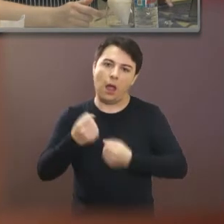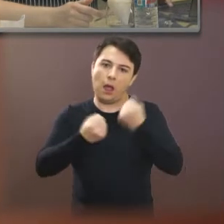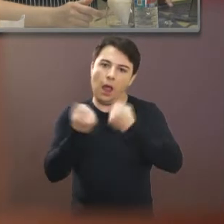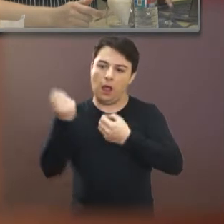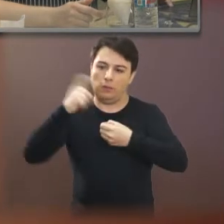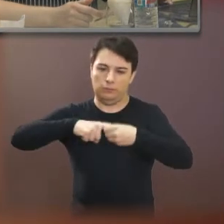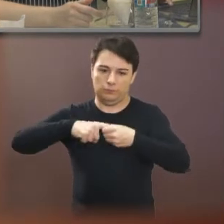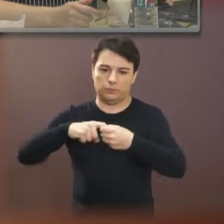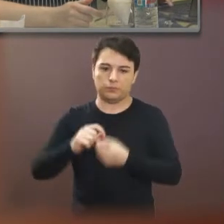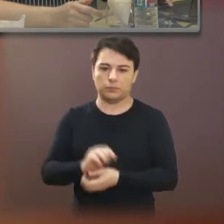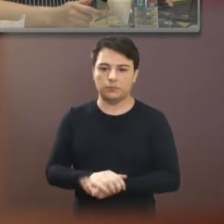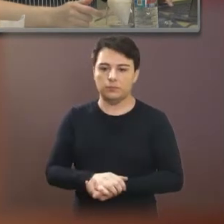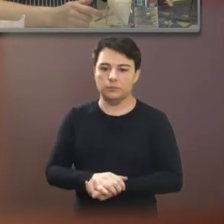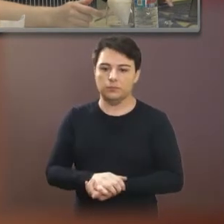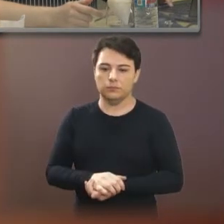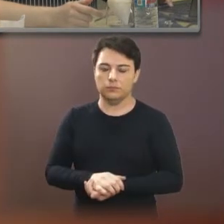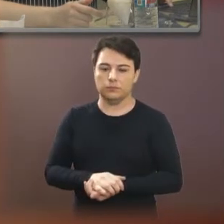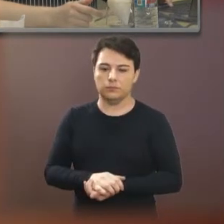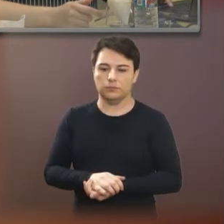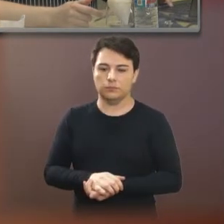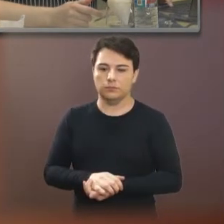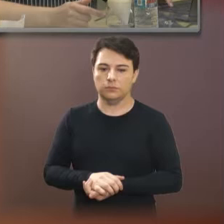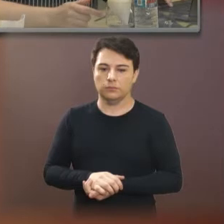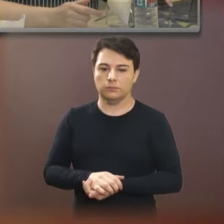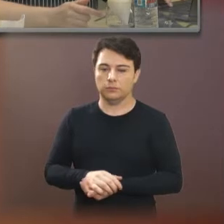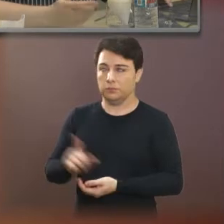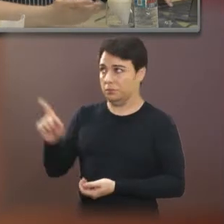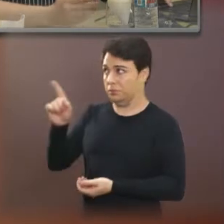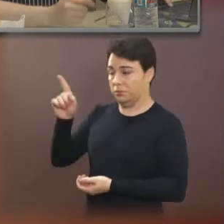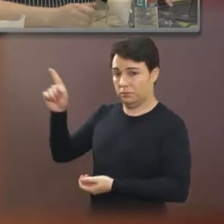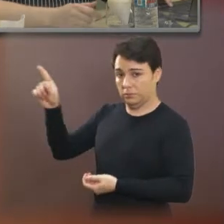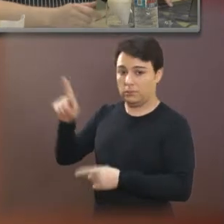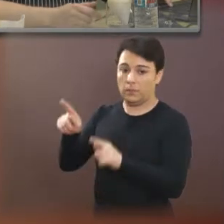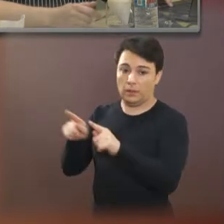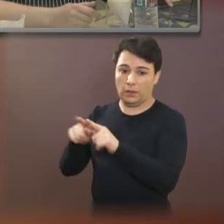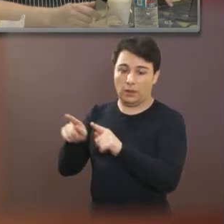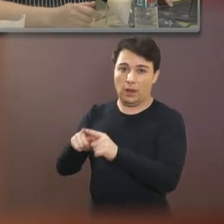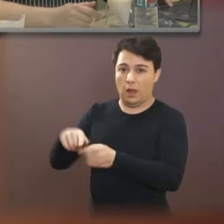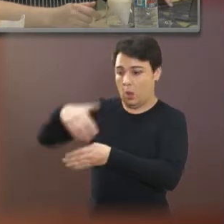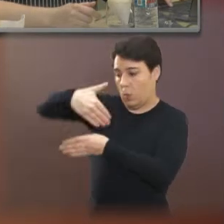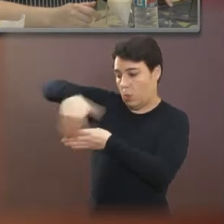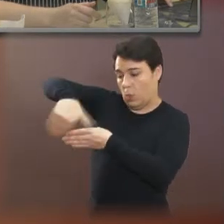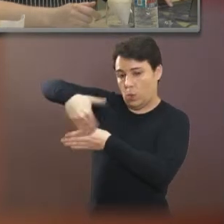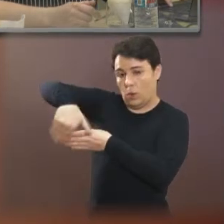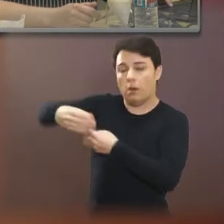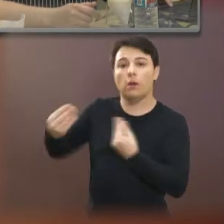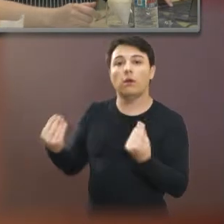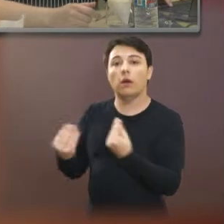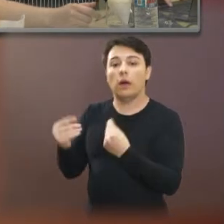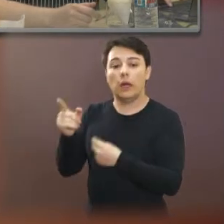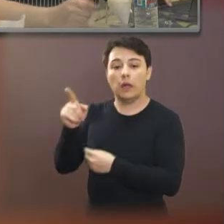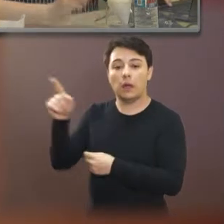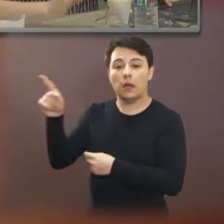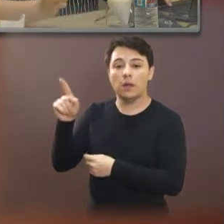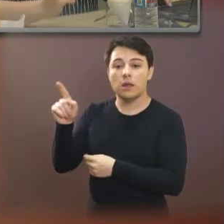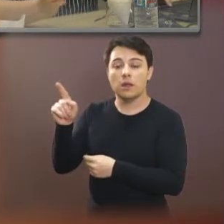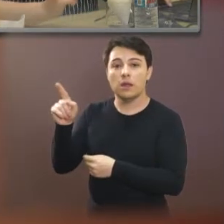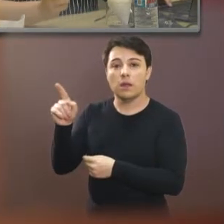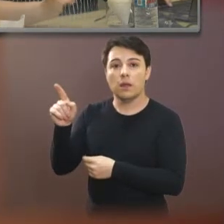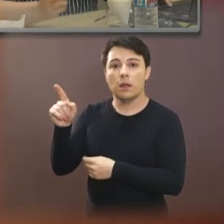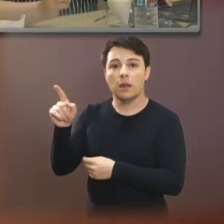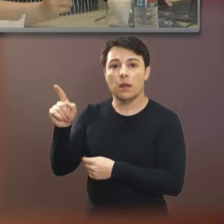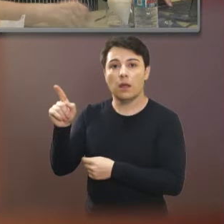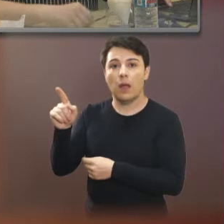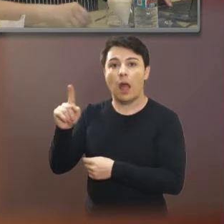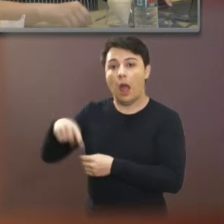Fui para o lado errado. Esse é um trecho da via mostrando onde ela está,